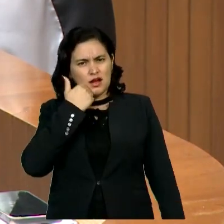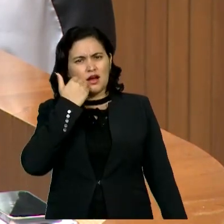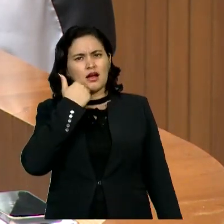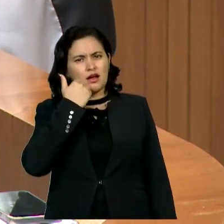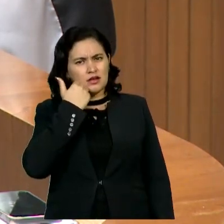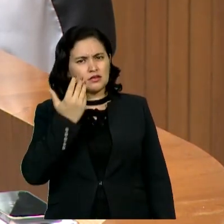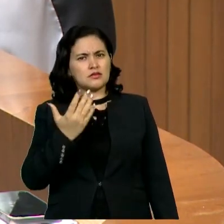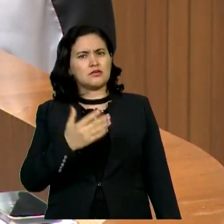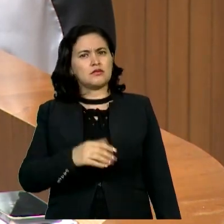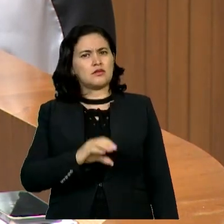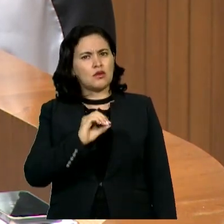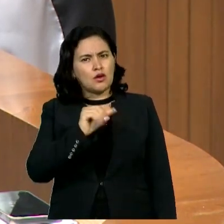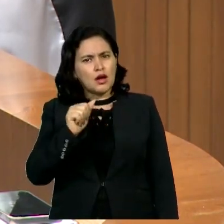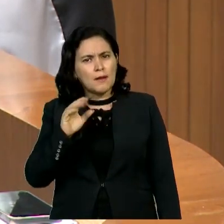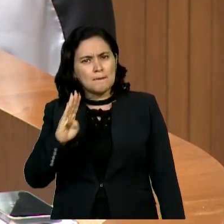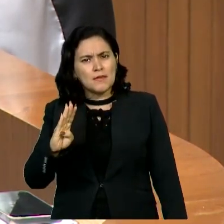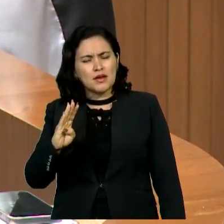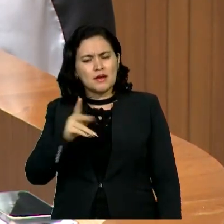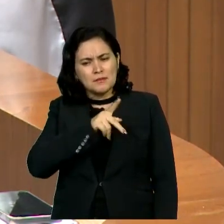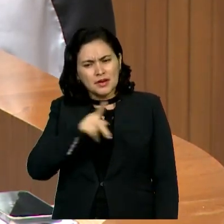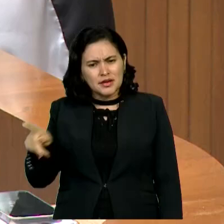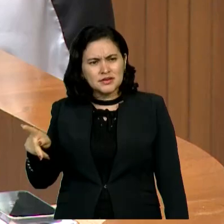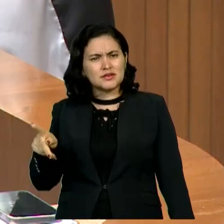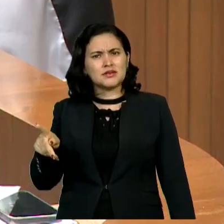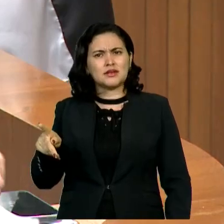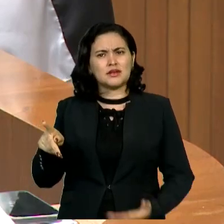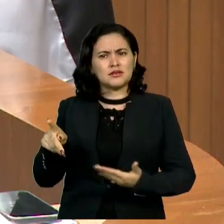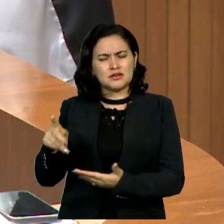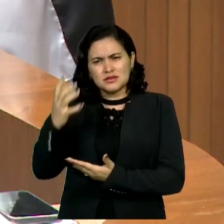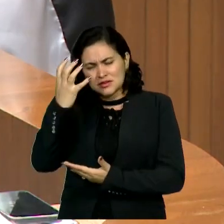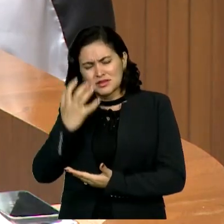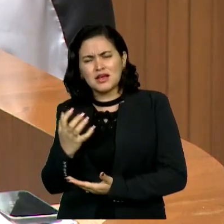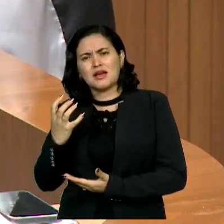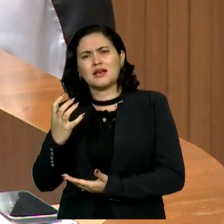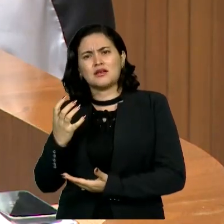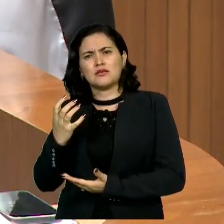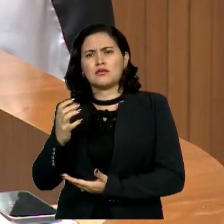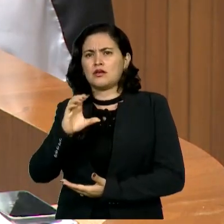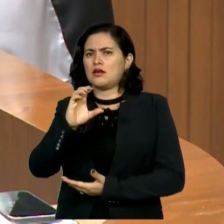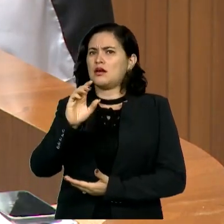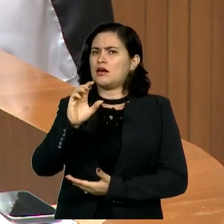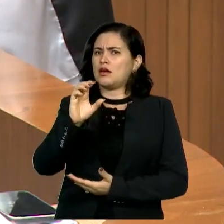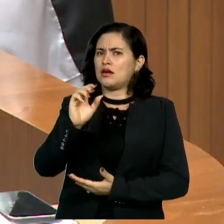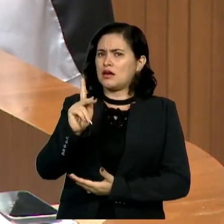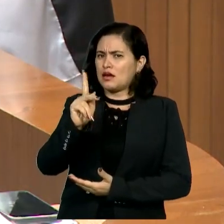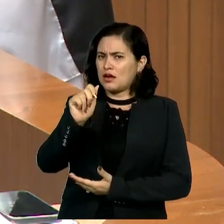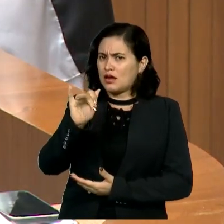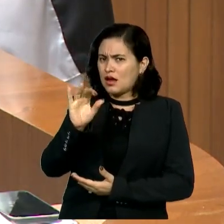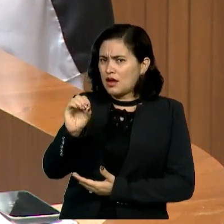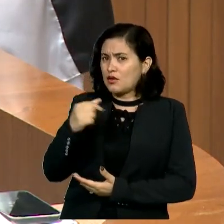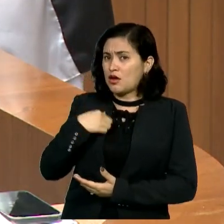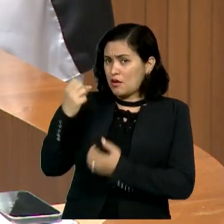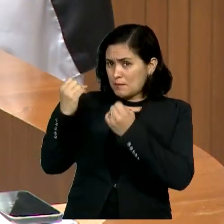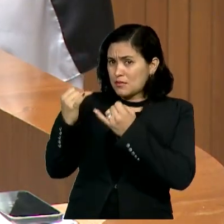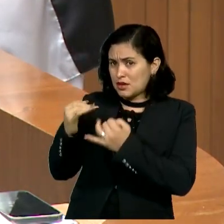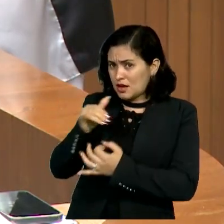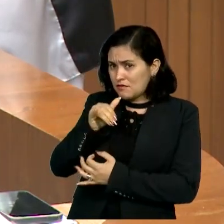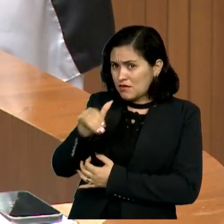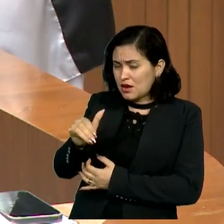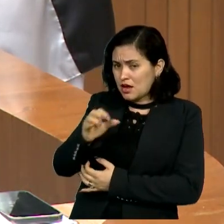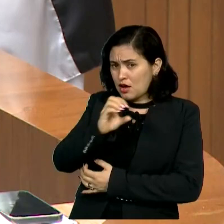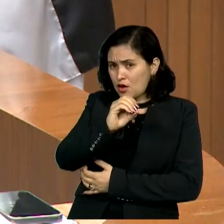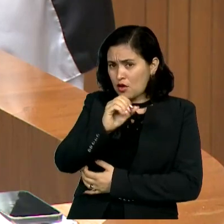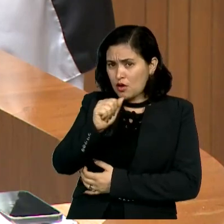vindo de um presidente de uma instituição como a OAB. Caio Saraiva, vou te explicar aqui bem uma coisa, ó. A Ordem dos